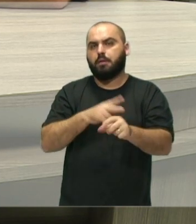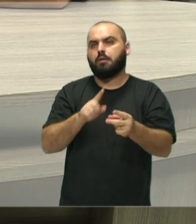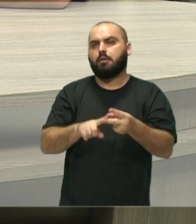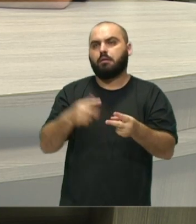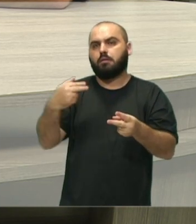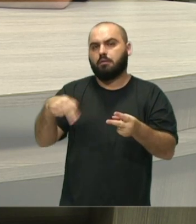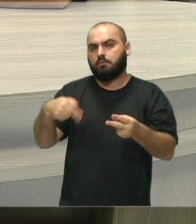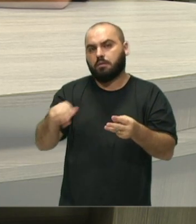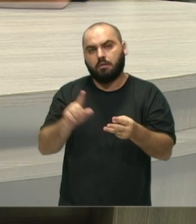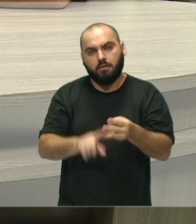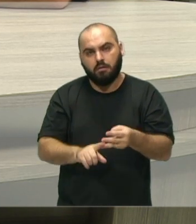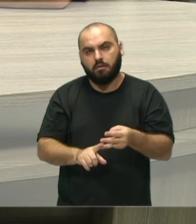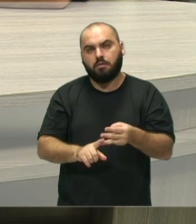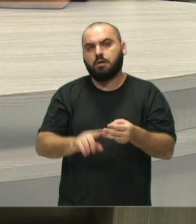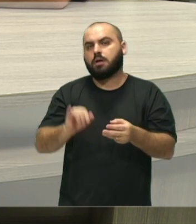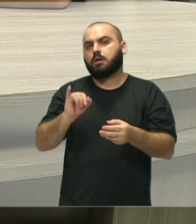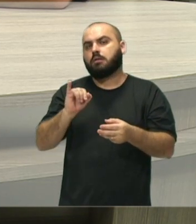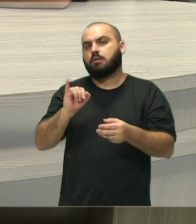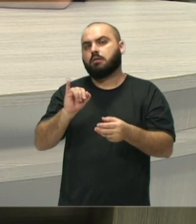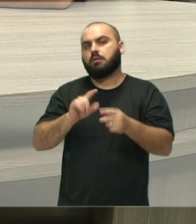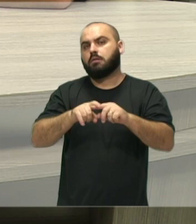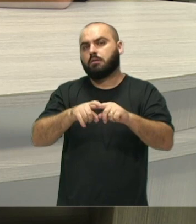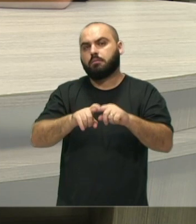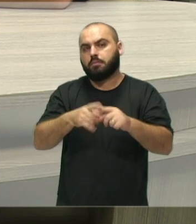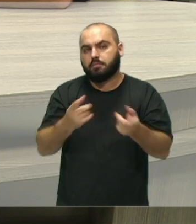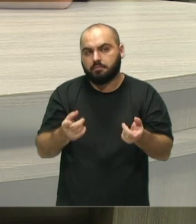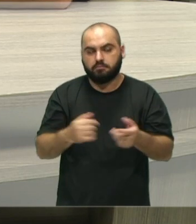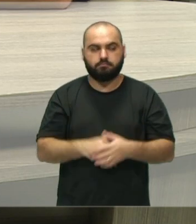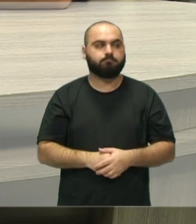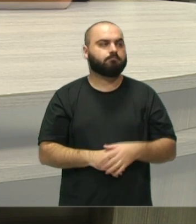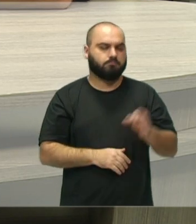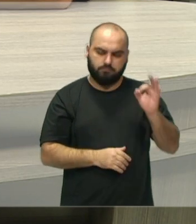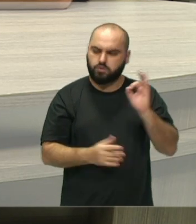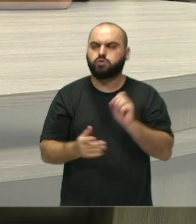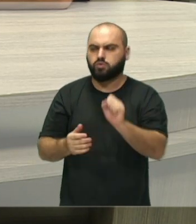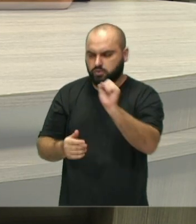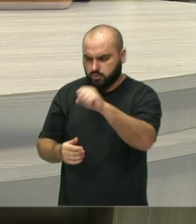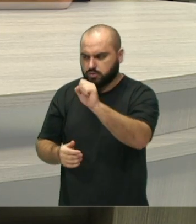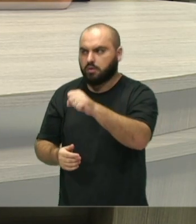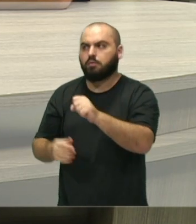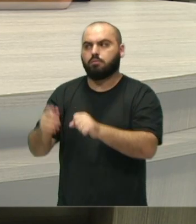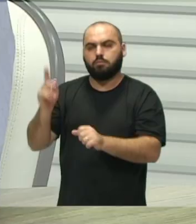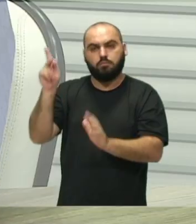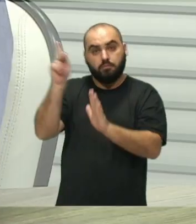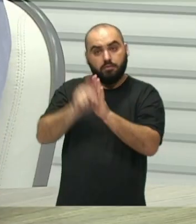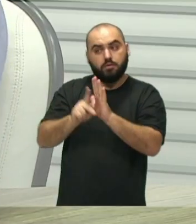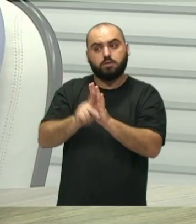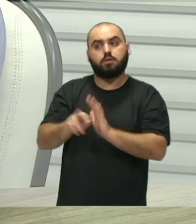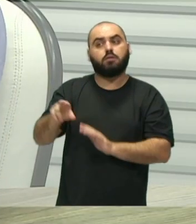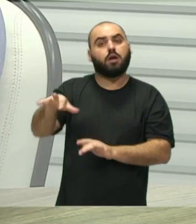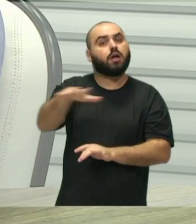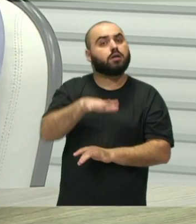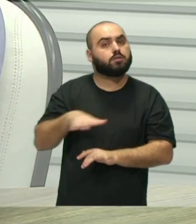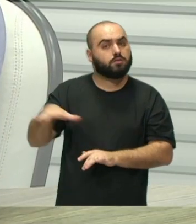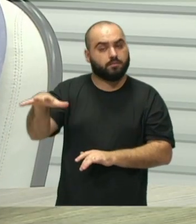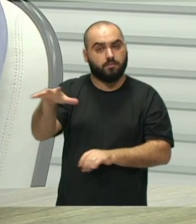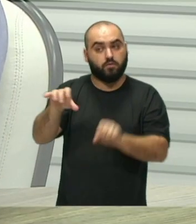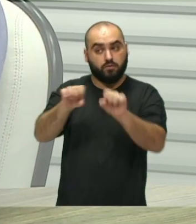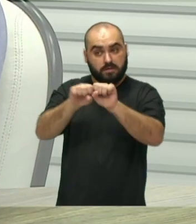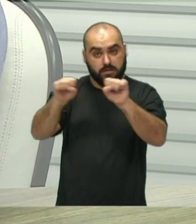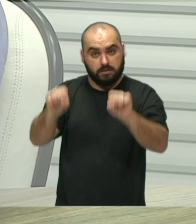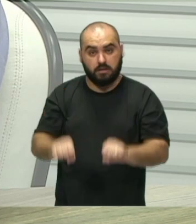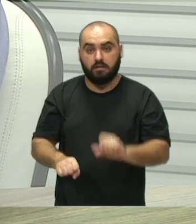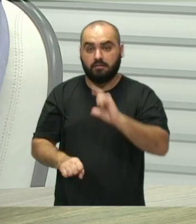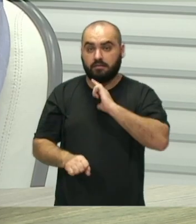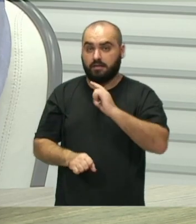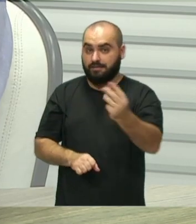Navegantes, Itapema? Sem dúvida. O nosso projeto ele é regional. O nosso sistema ele tem